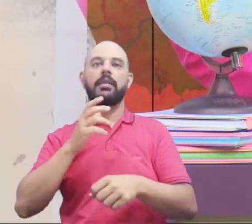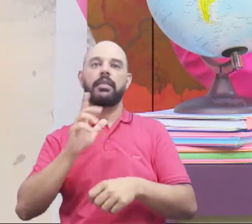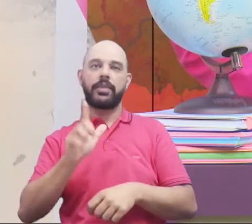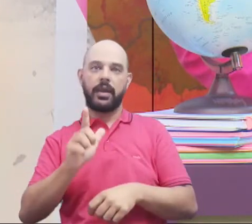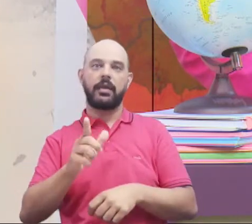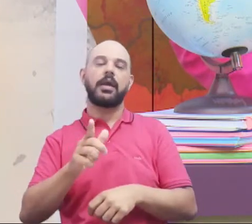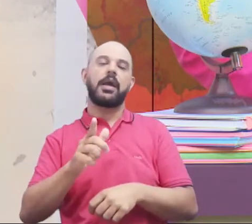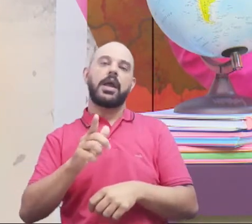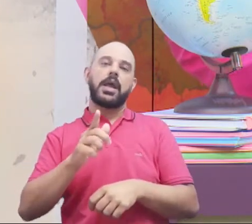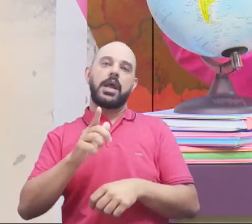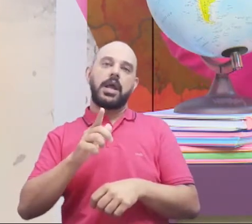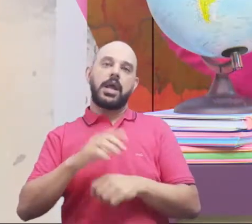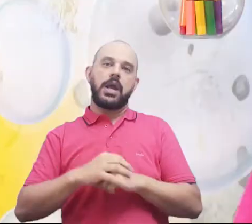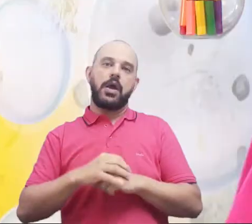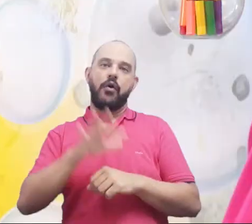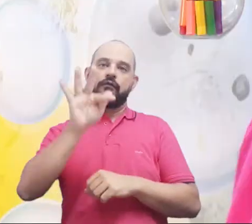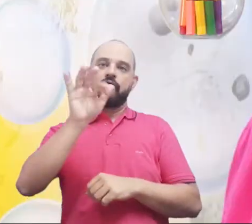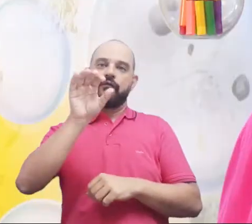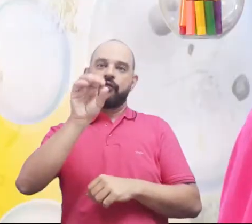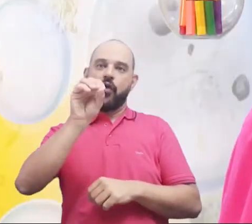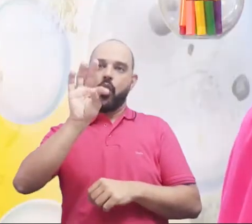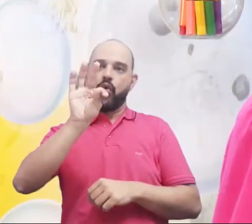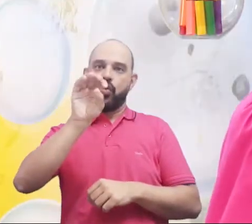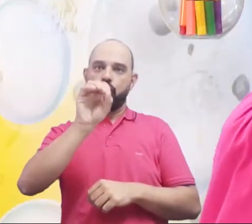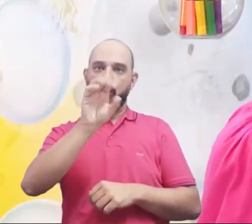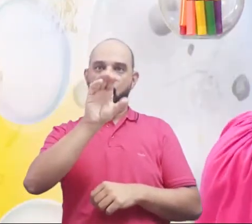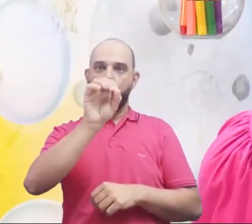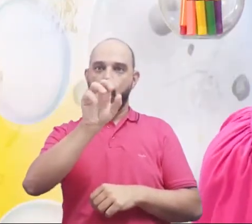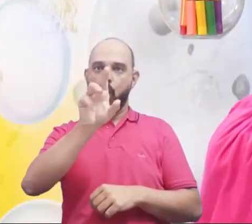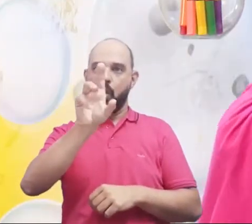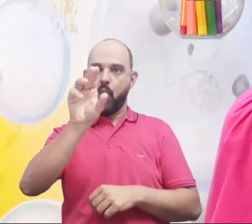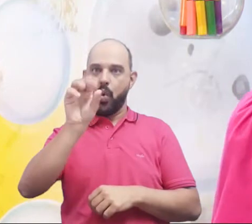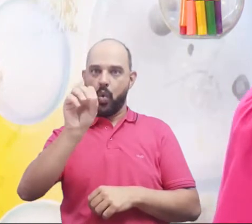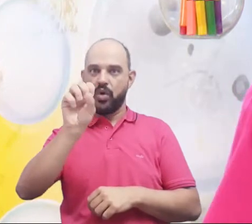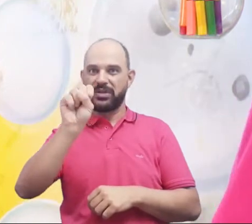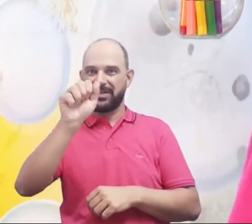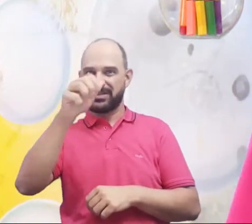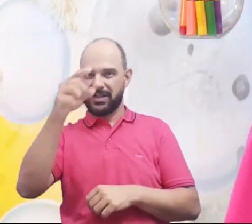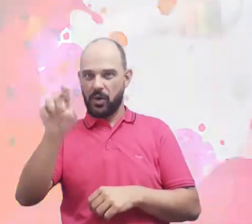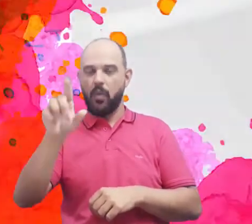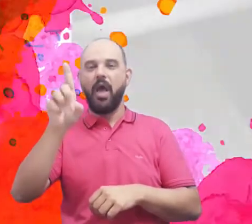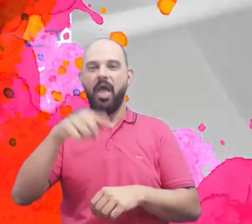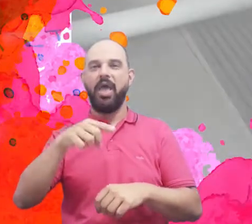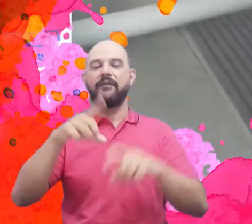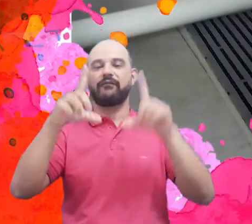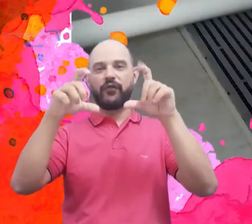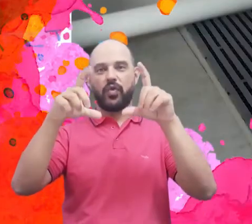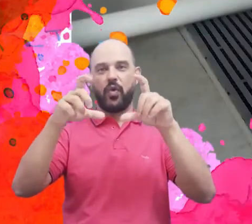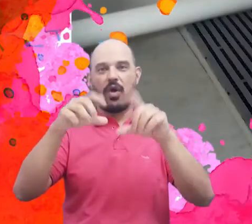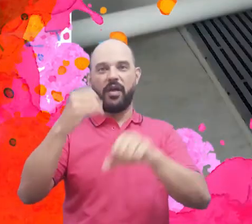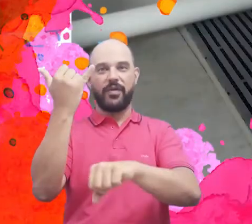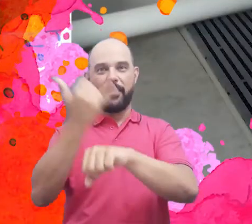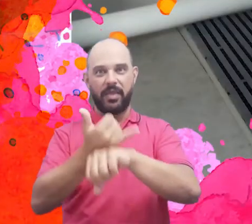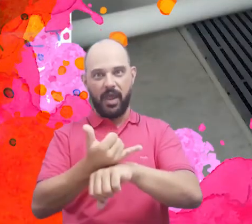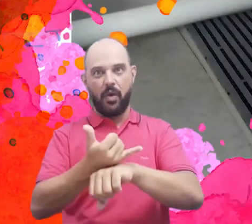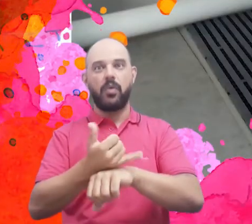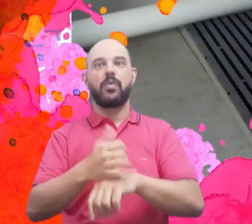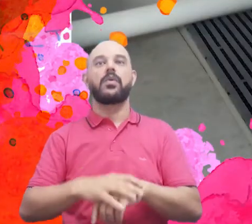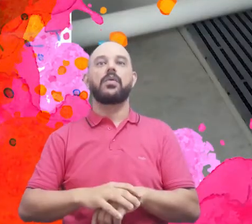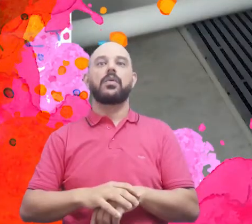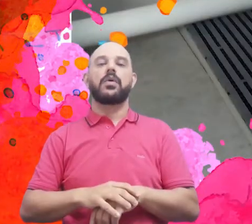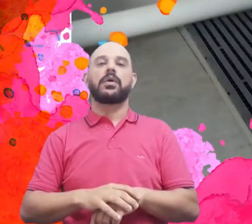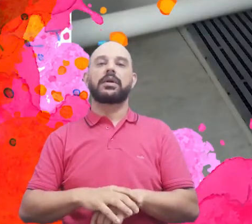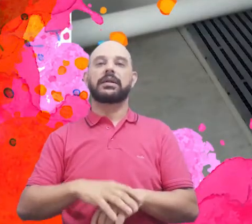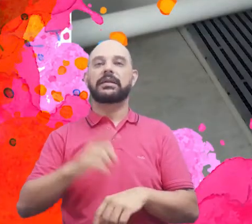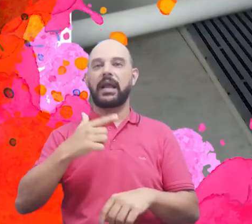processo chamado fotocorrosão. Fotocorrosão é um tipo de fotografia em metais. É quando as peças são submetidas a